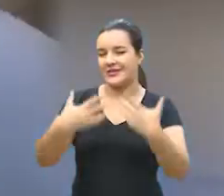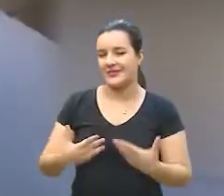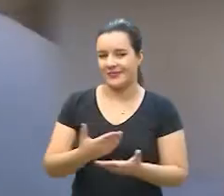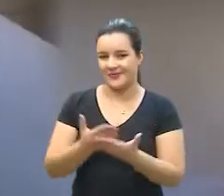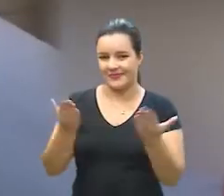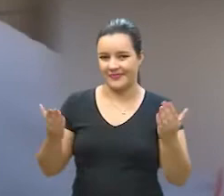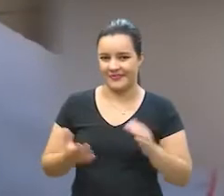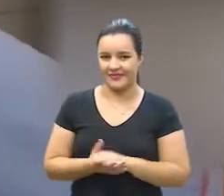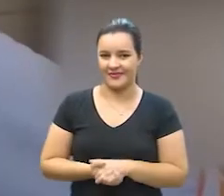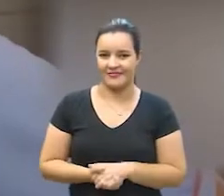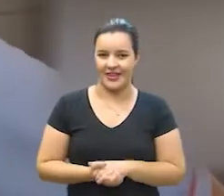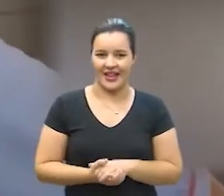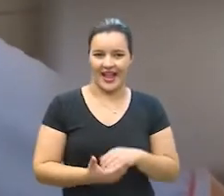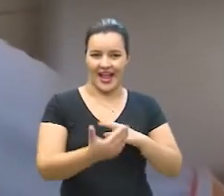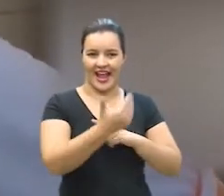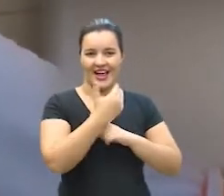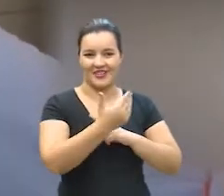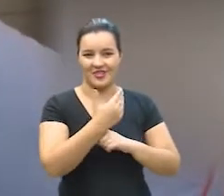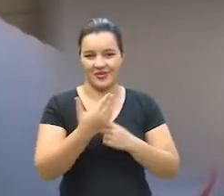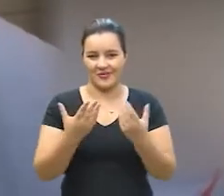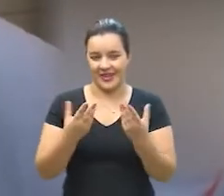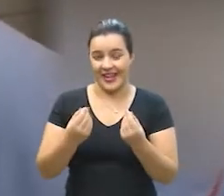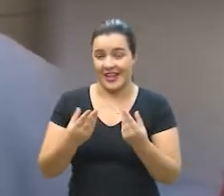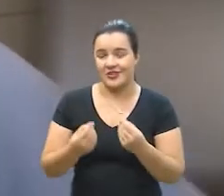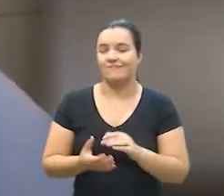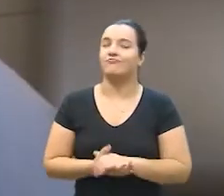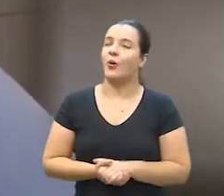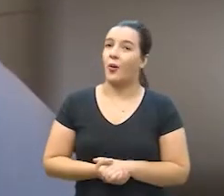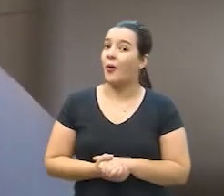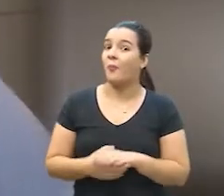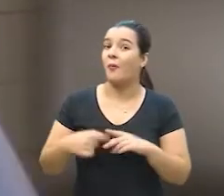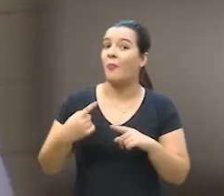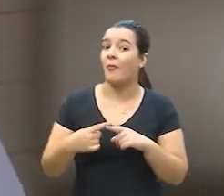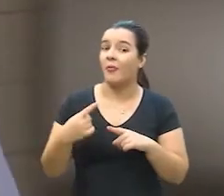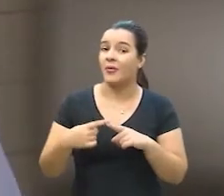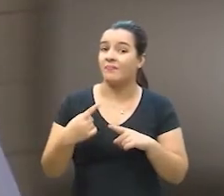gente. Me ajuda bastante. Porque...